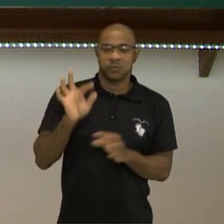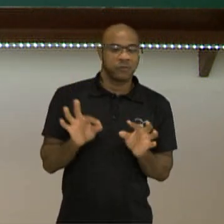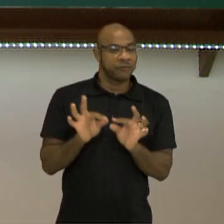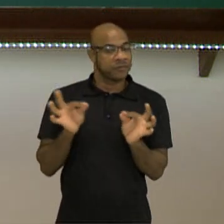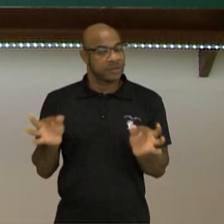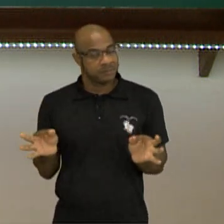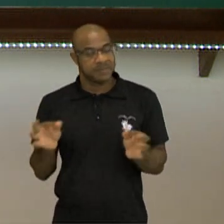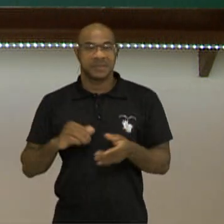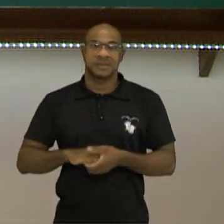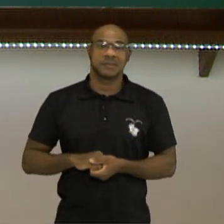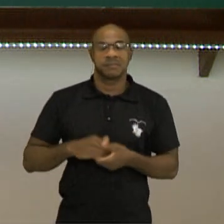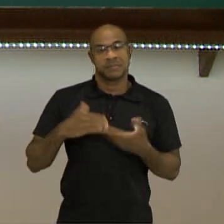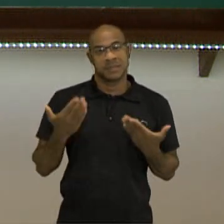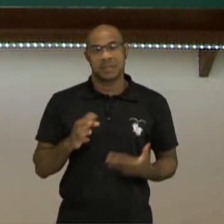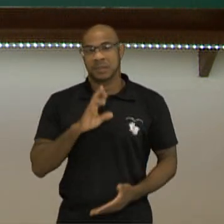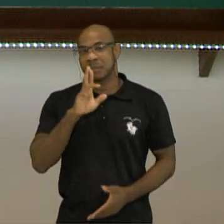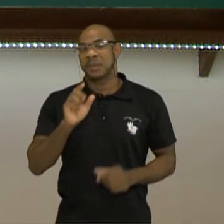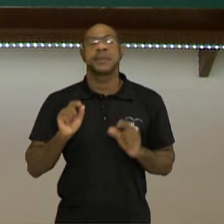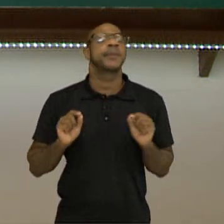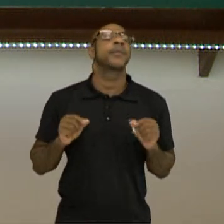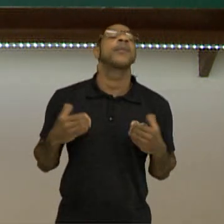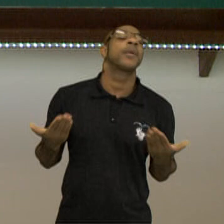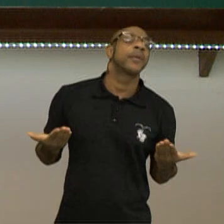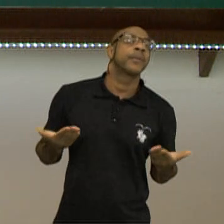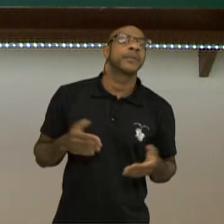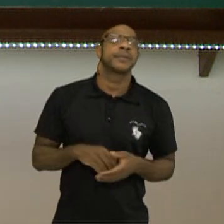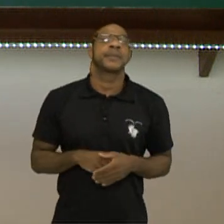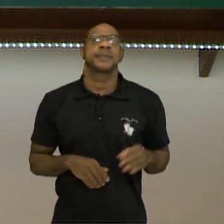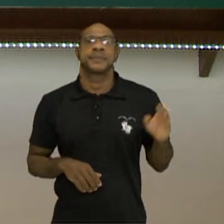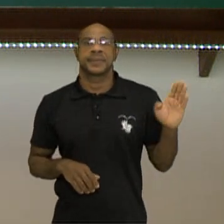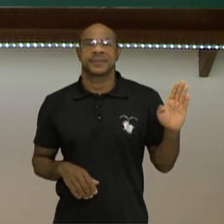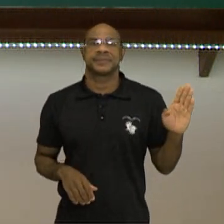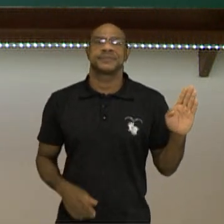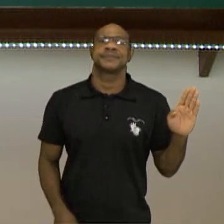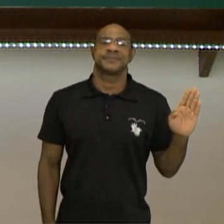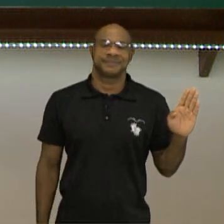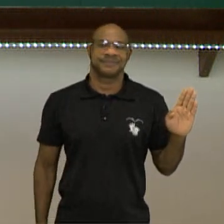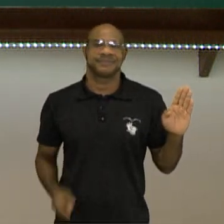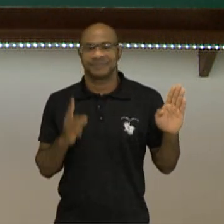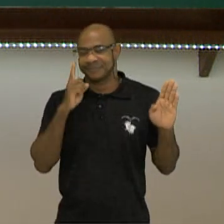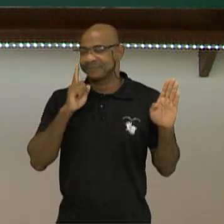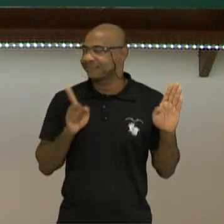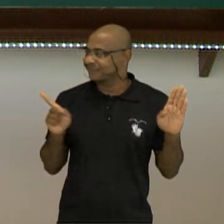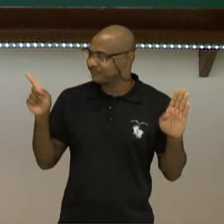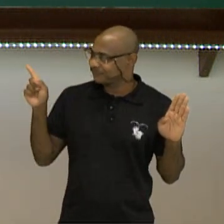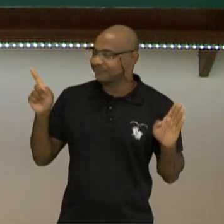simples. Então, a resposta é letra B, transformar o verbo no tempo futuro.